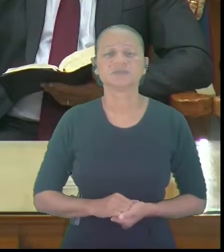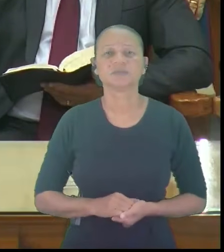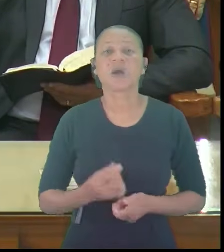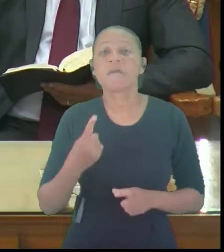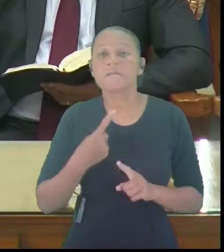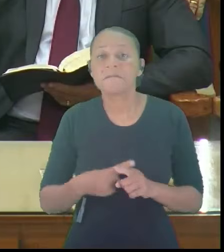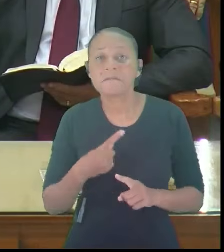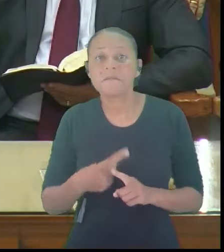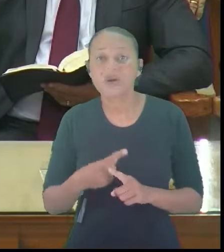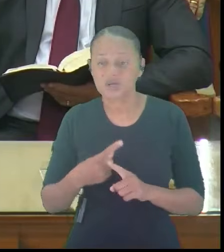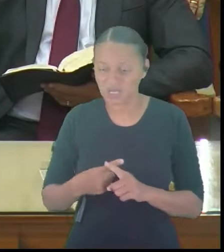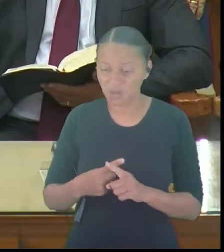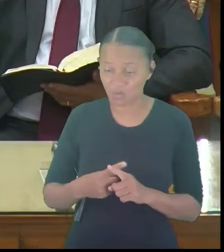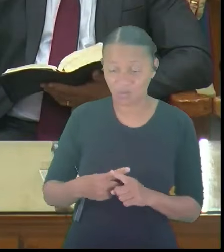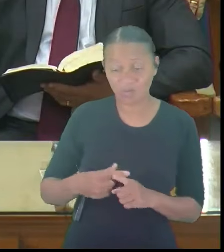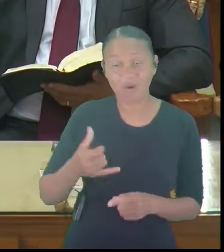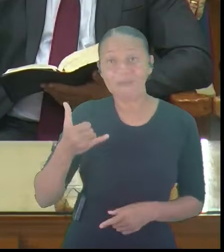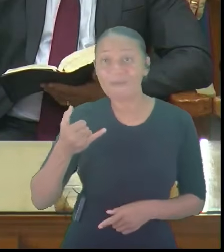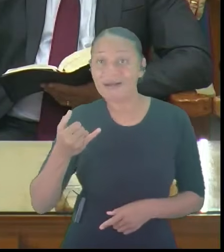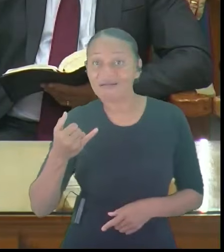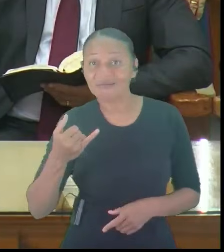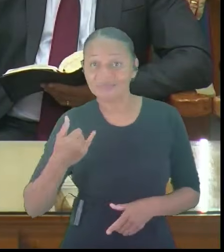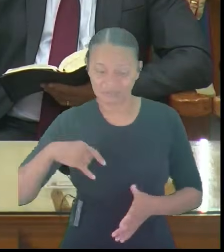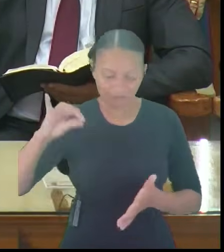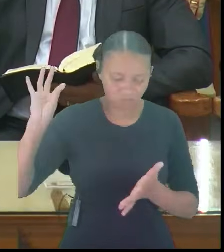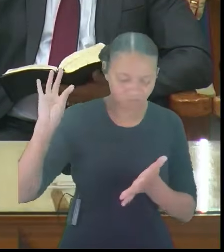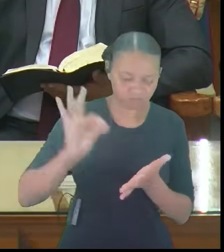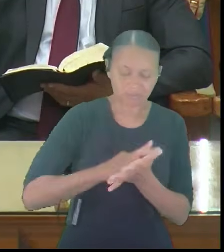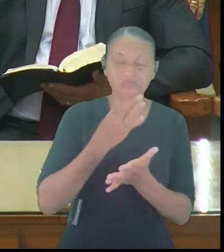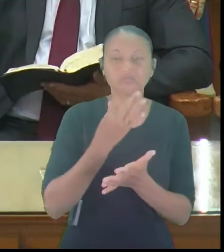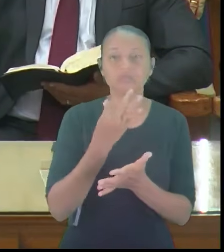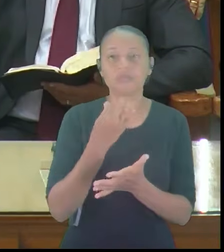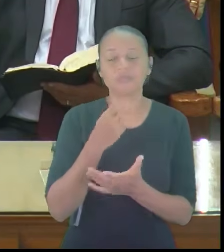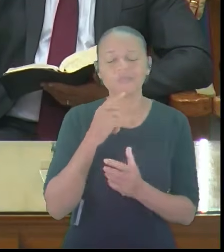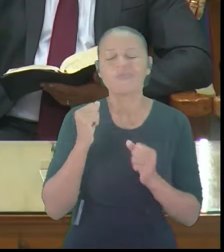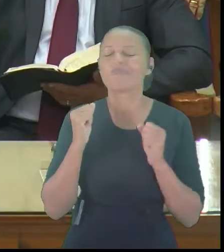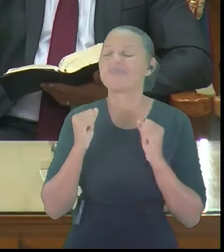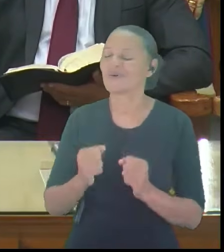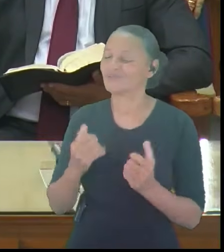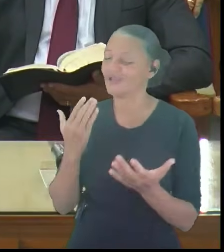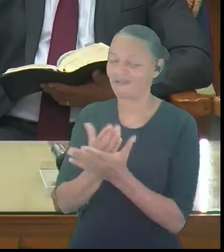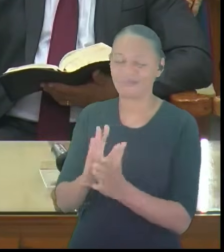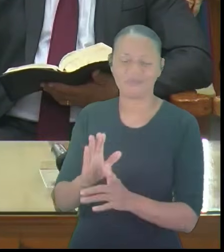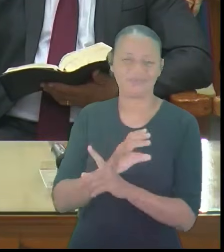Porque de uma canetada só, Anás poderia acabar com aqueles cultos. De uma canetada só.